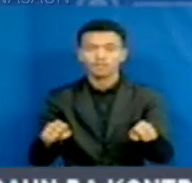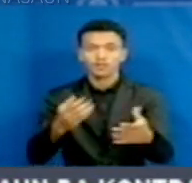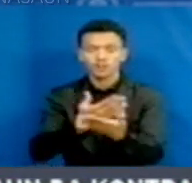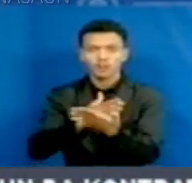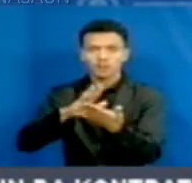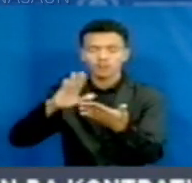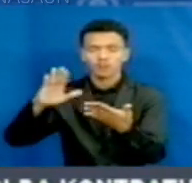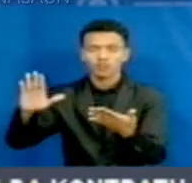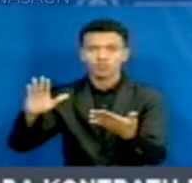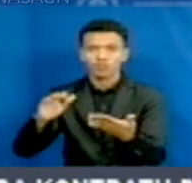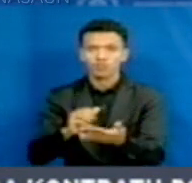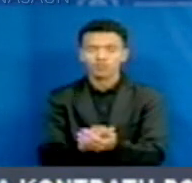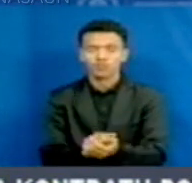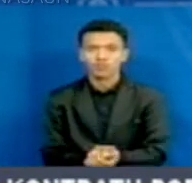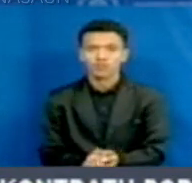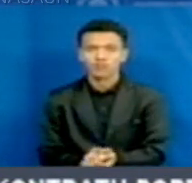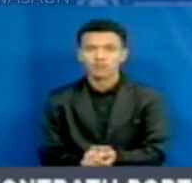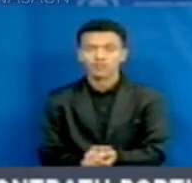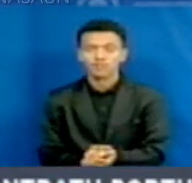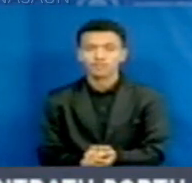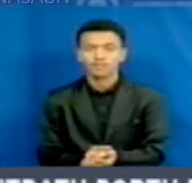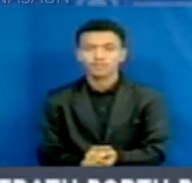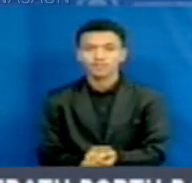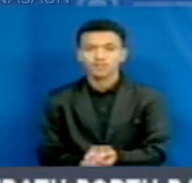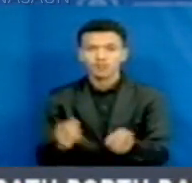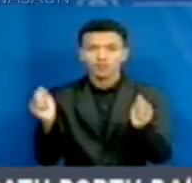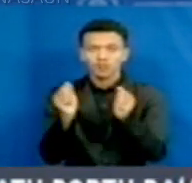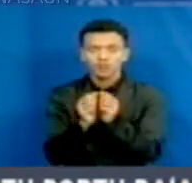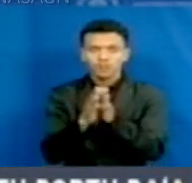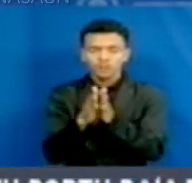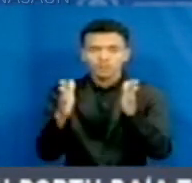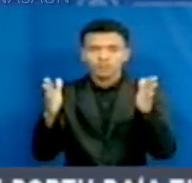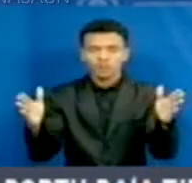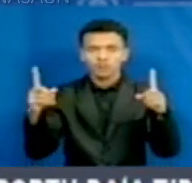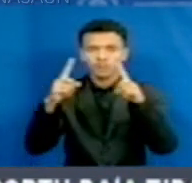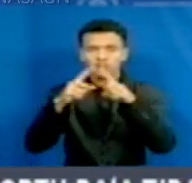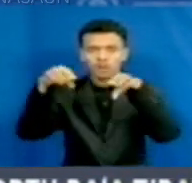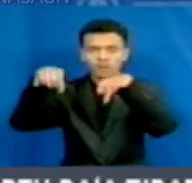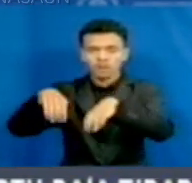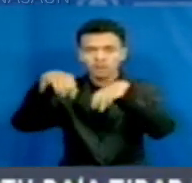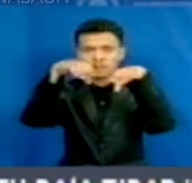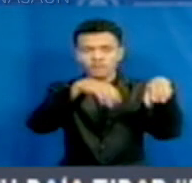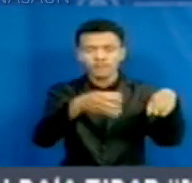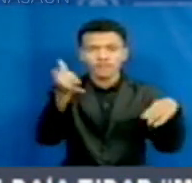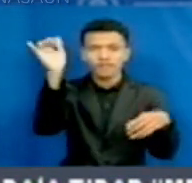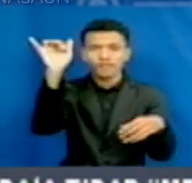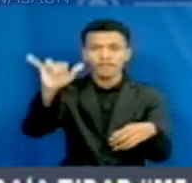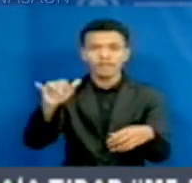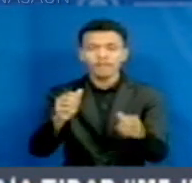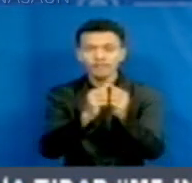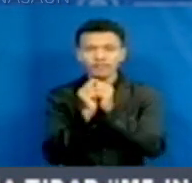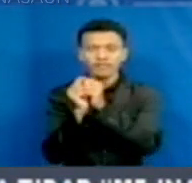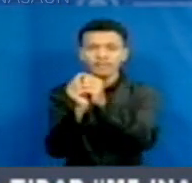Sousa, Raicis, Extraí, com capacidade de voto. Vai contentor ser no Betama. Nenhum montante